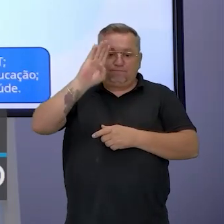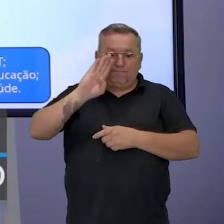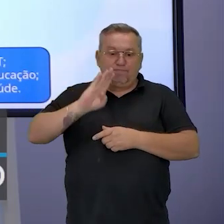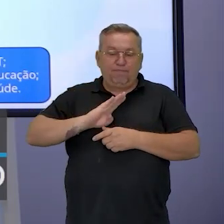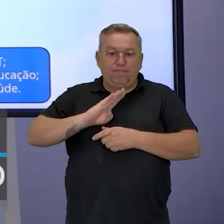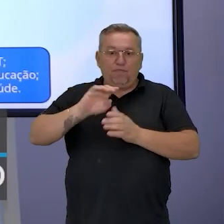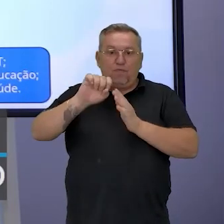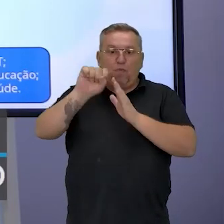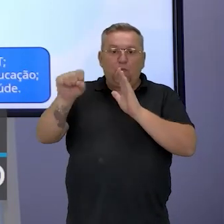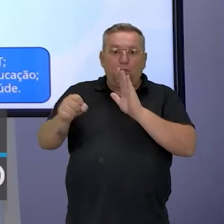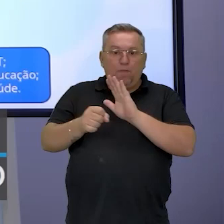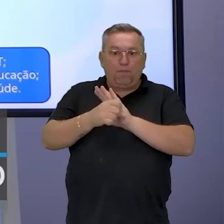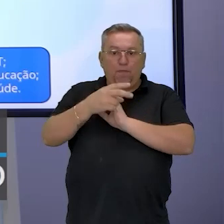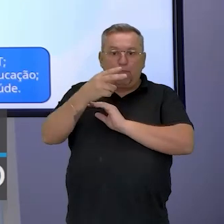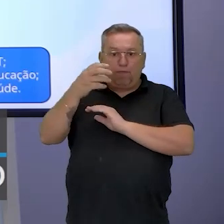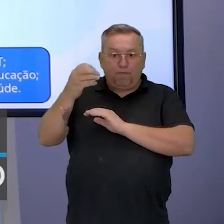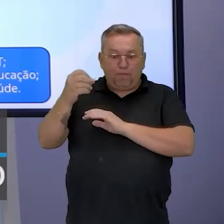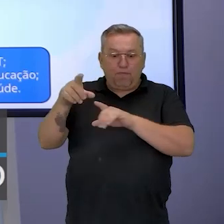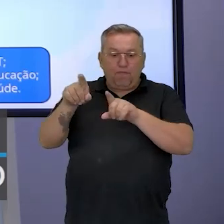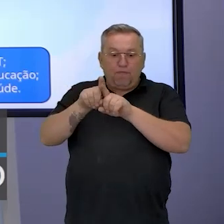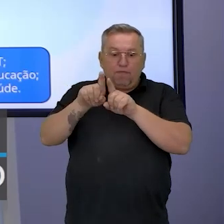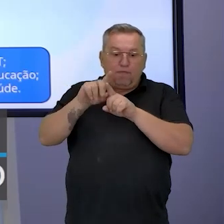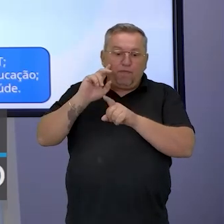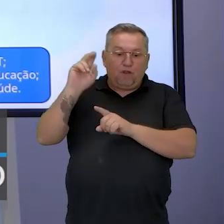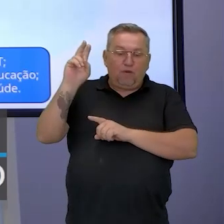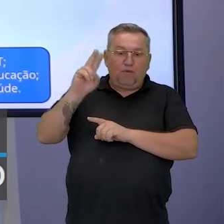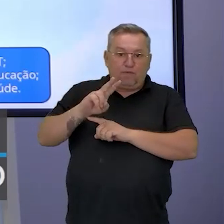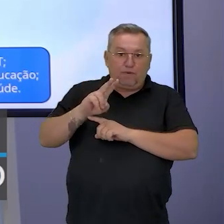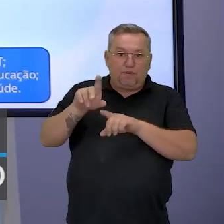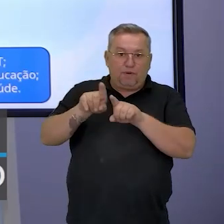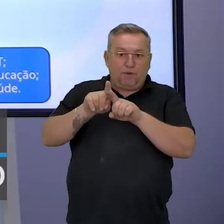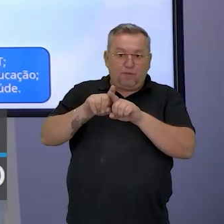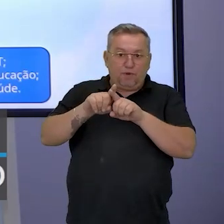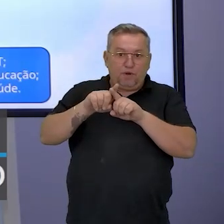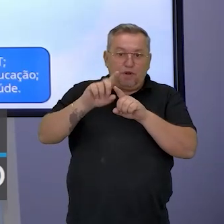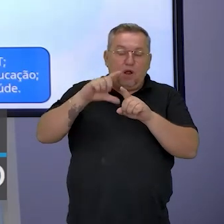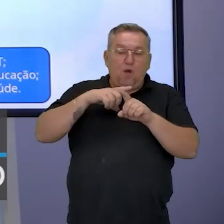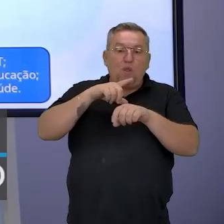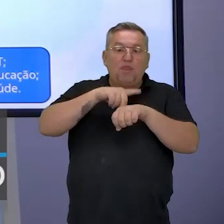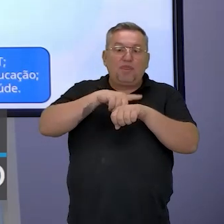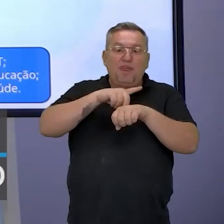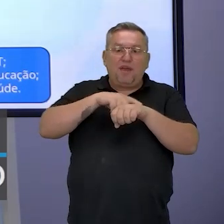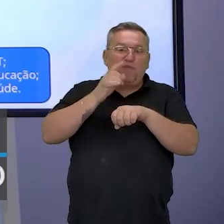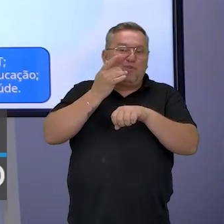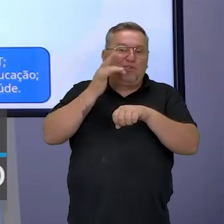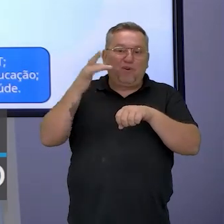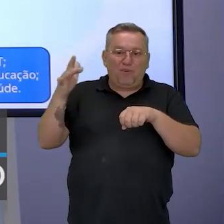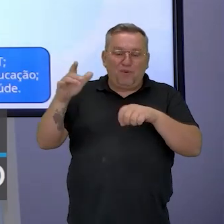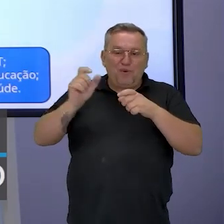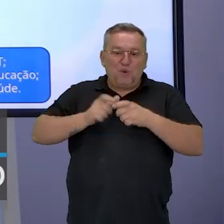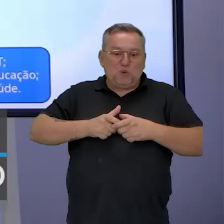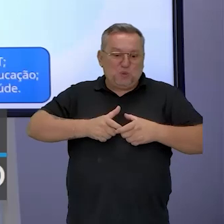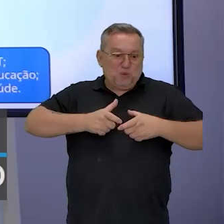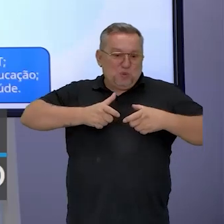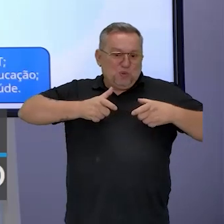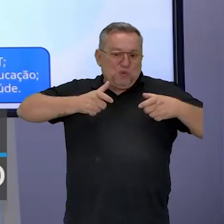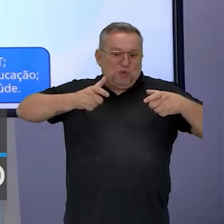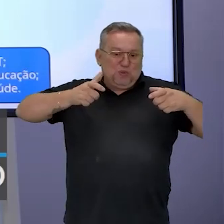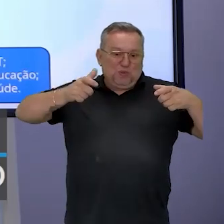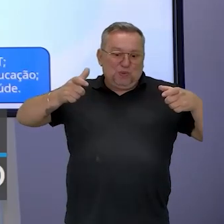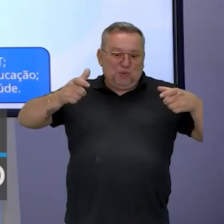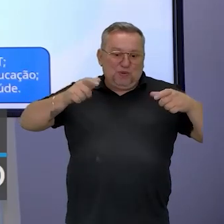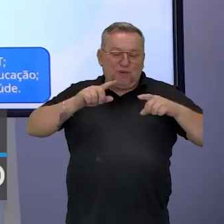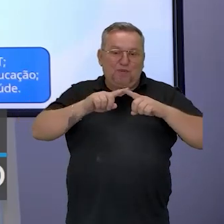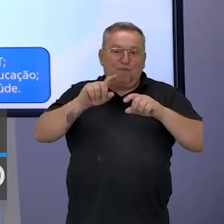no século XX. E se a gente pegar a grande era de ouro desse crescimento, onde o país deixa de ser